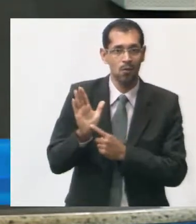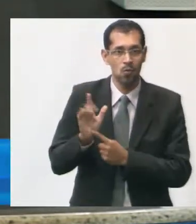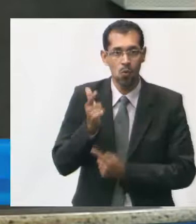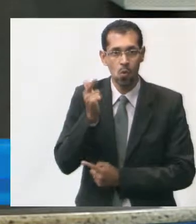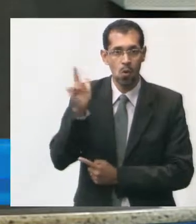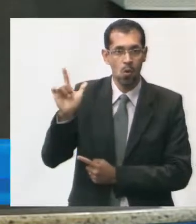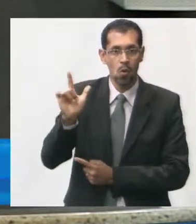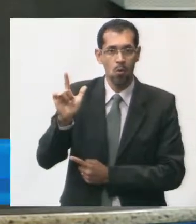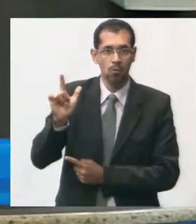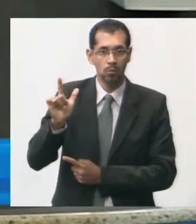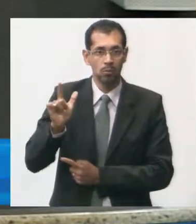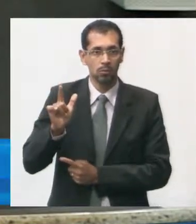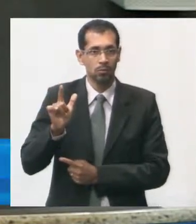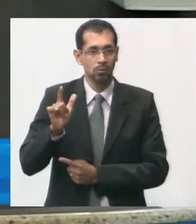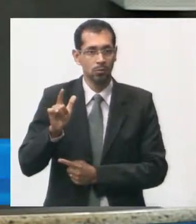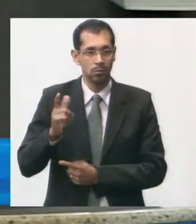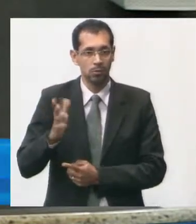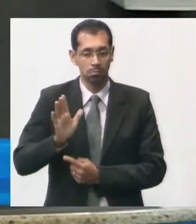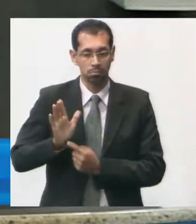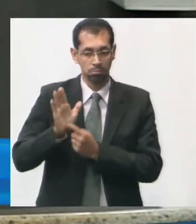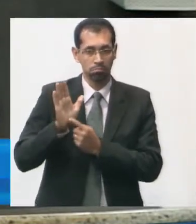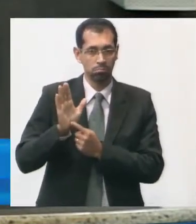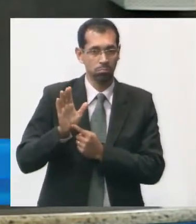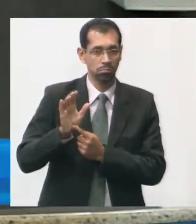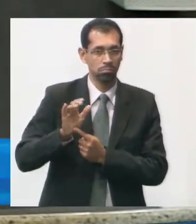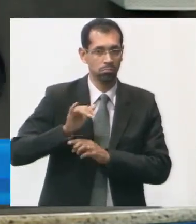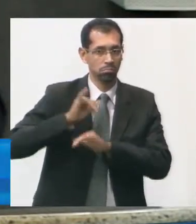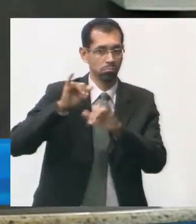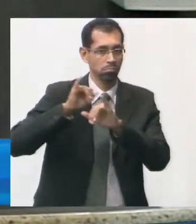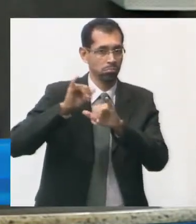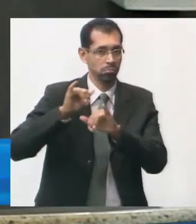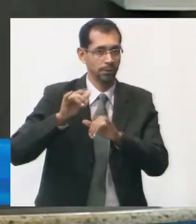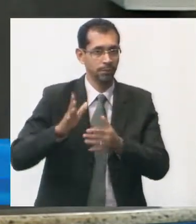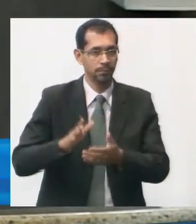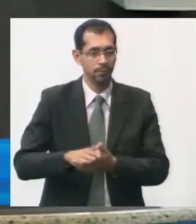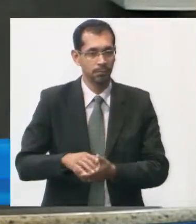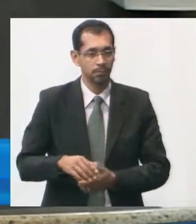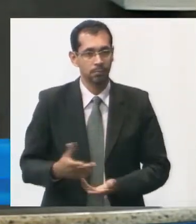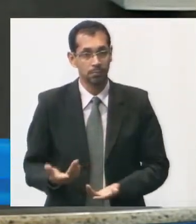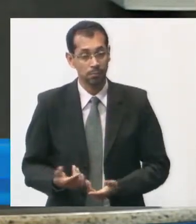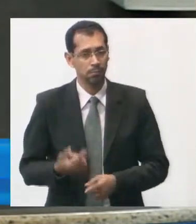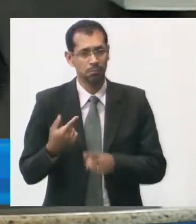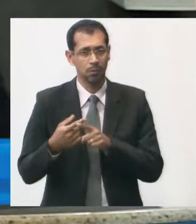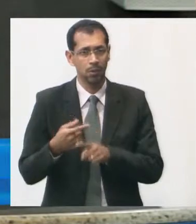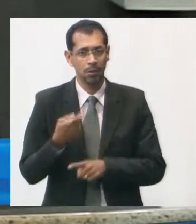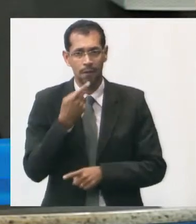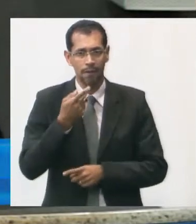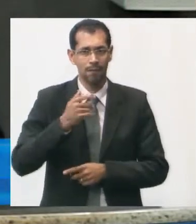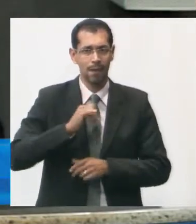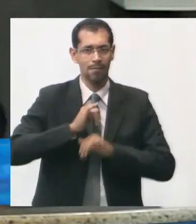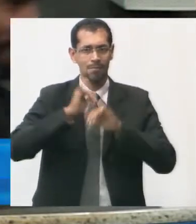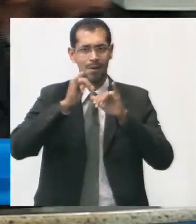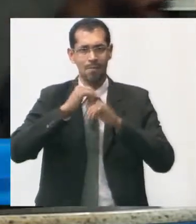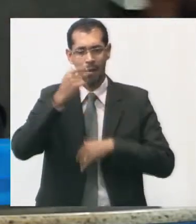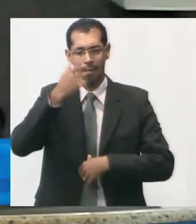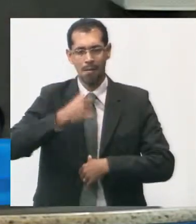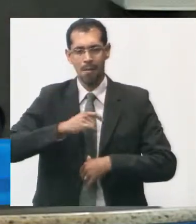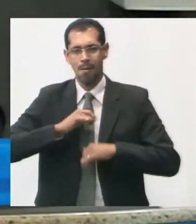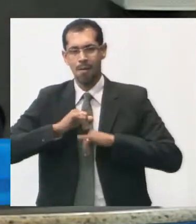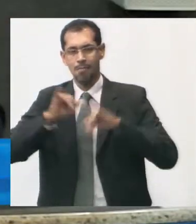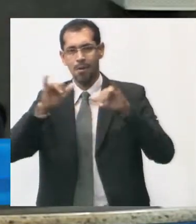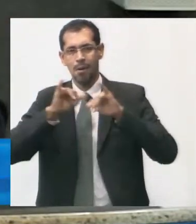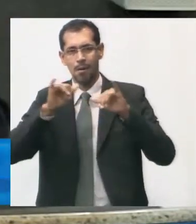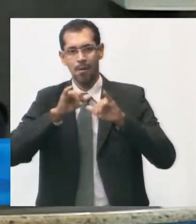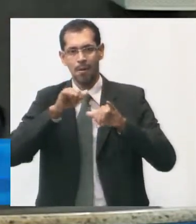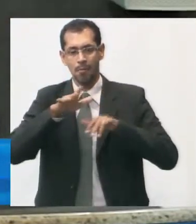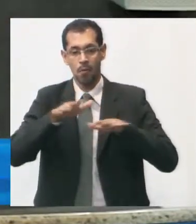Pares e ímpares, expondo. Por que não vai lá e fala das suas coisas? Por que não vai lá e fala dos seus movimentos que já fez aqui nessa casa?